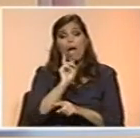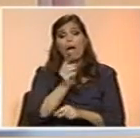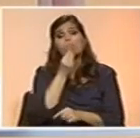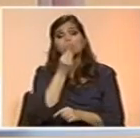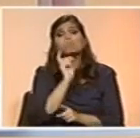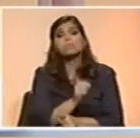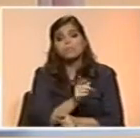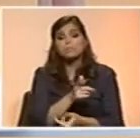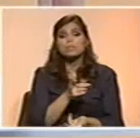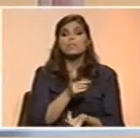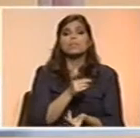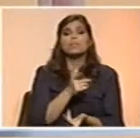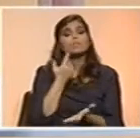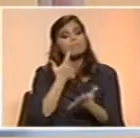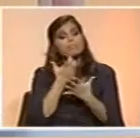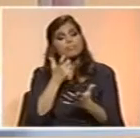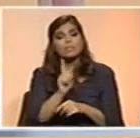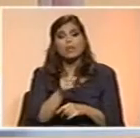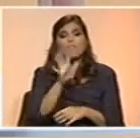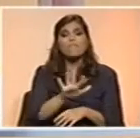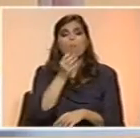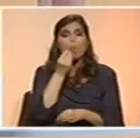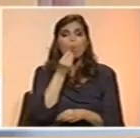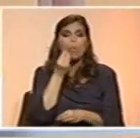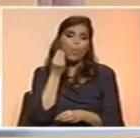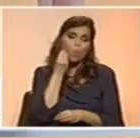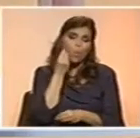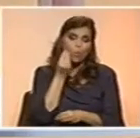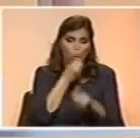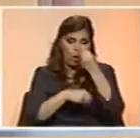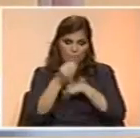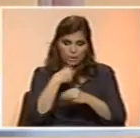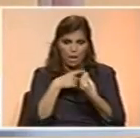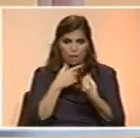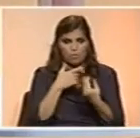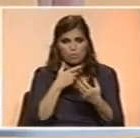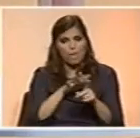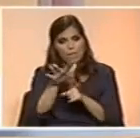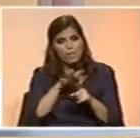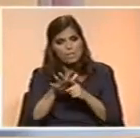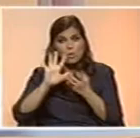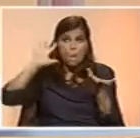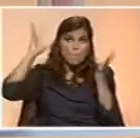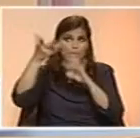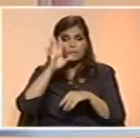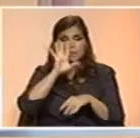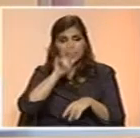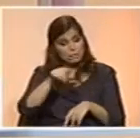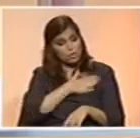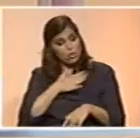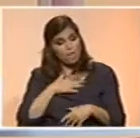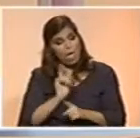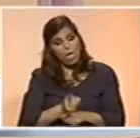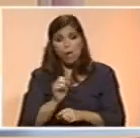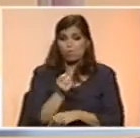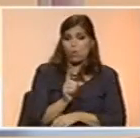perceber também que impacto é que a forma como nos alimentamos tem no ambiente e se esta opção pode ser uma opção saudável. Muito obrigada aos